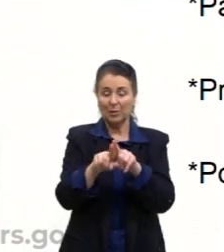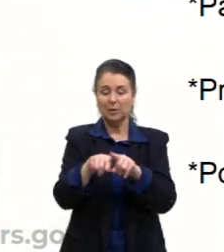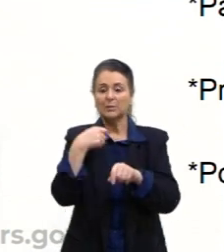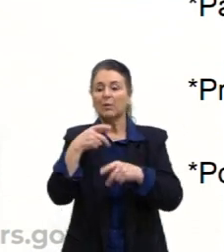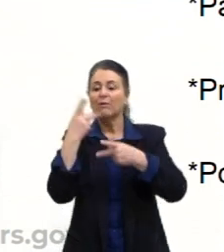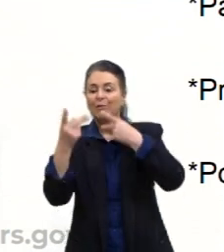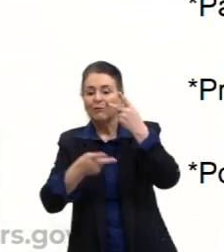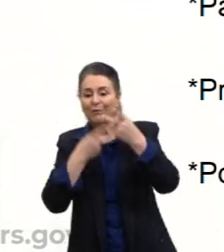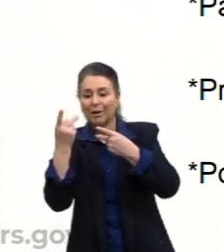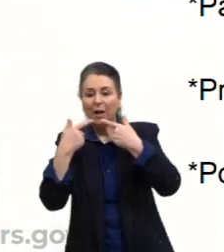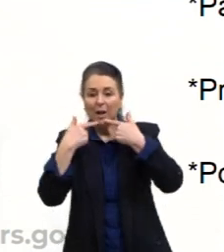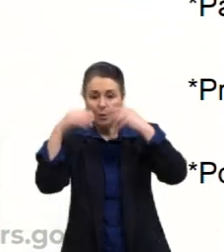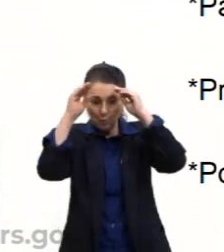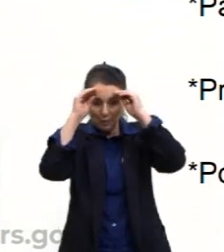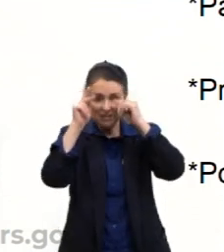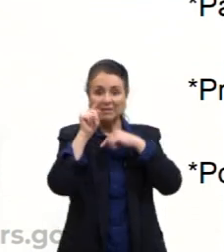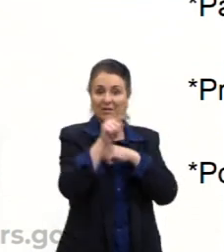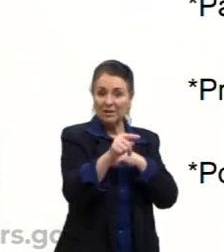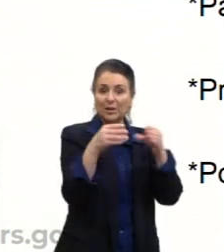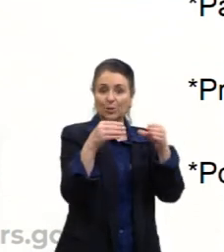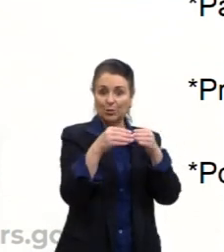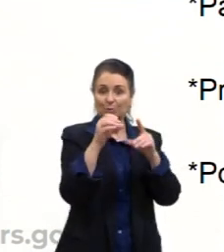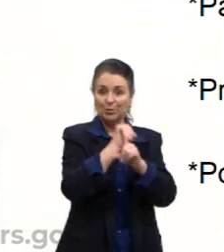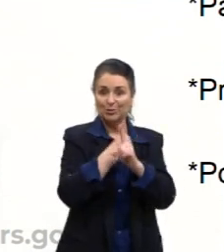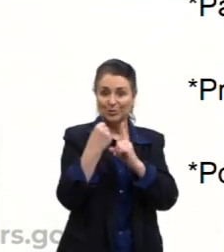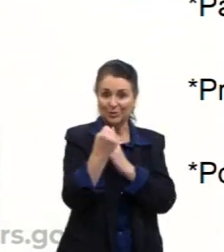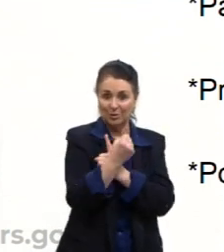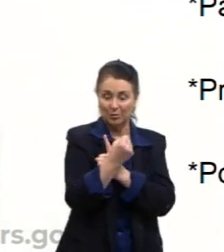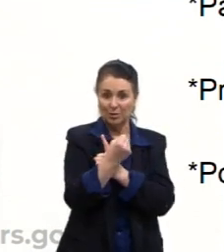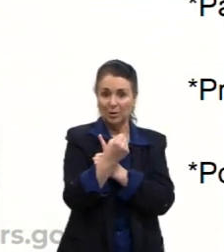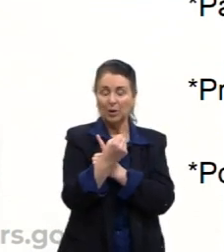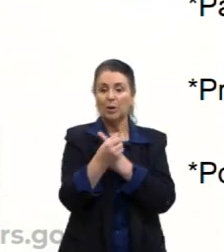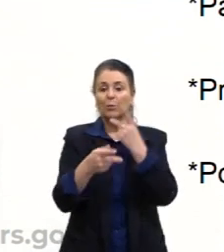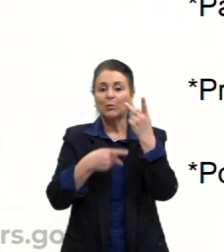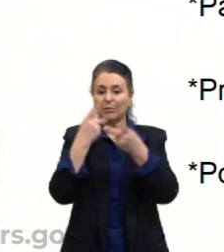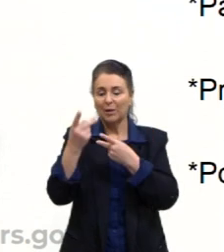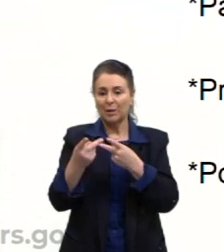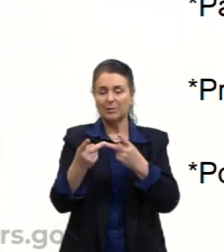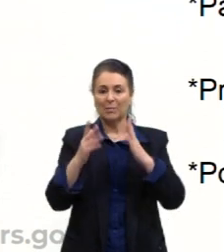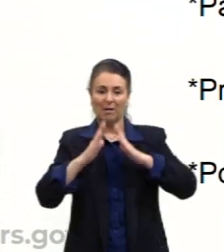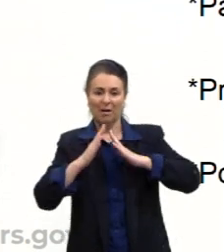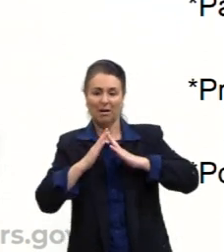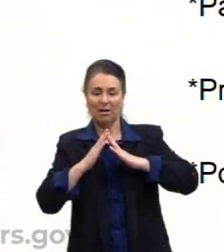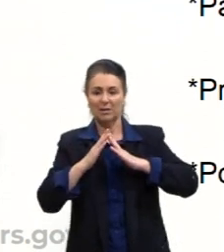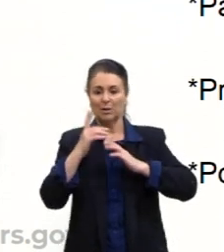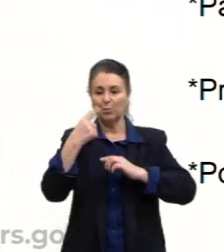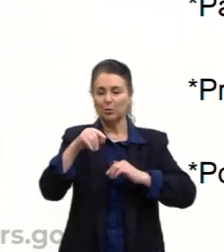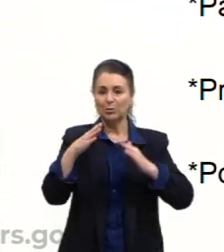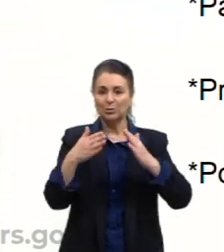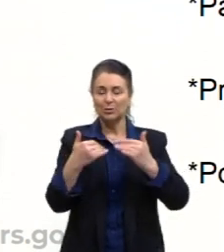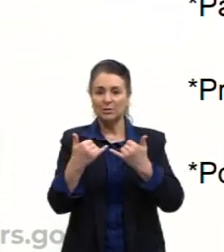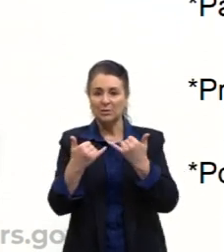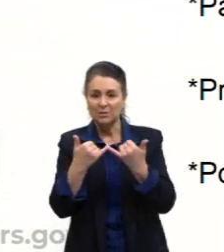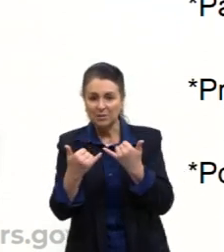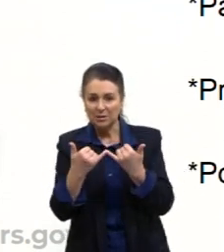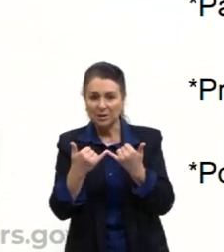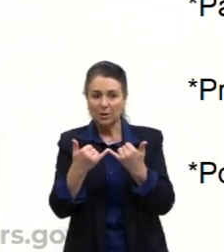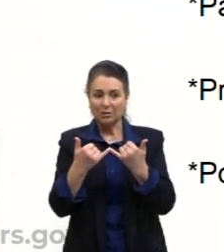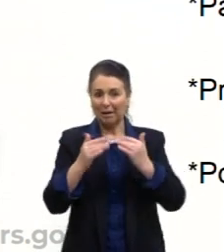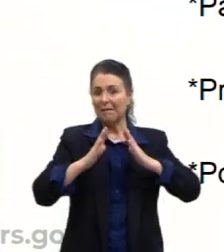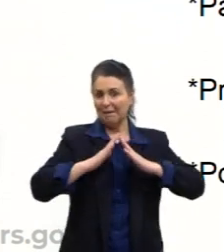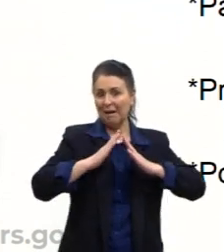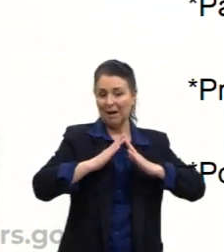a linguagem daquele grupo social é que você tem exemplo de casa né quando falar mas existem outros exemplos quando se tá casa